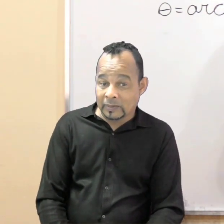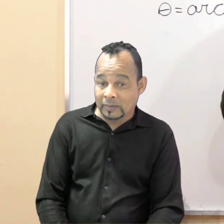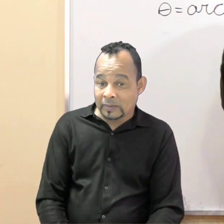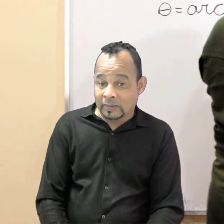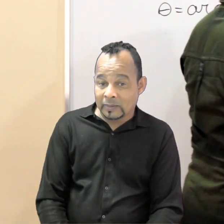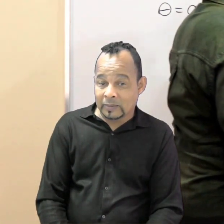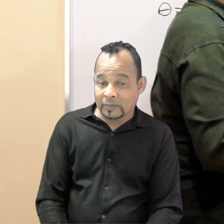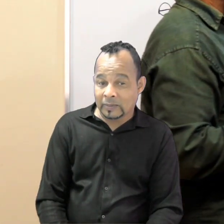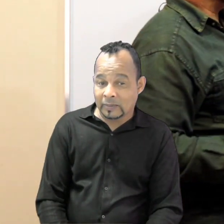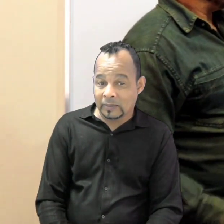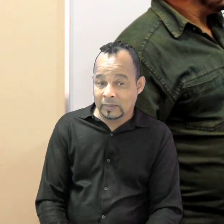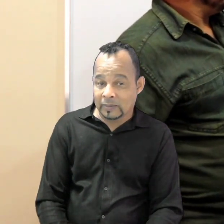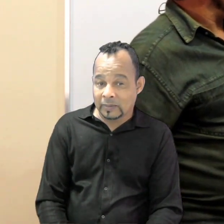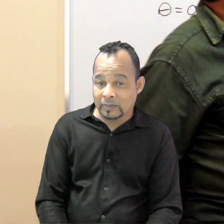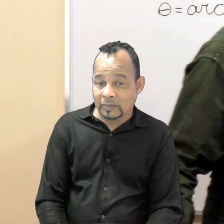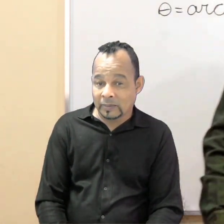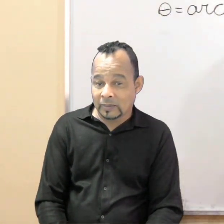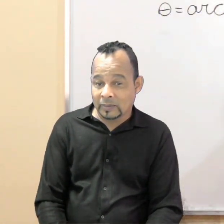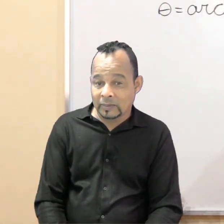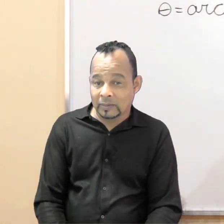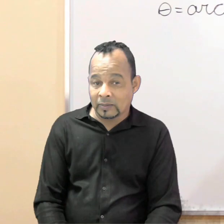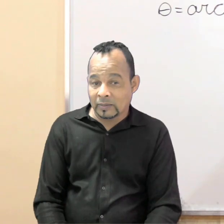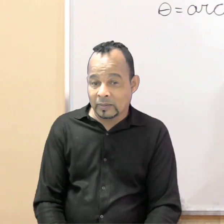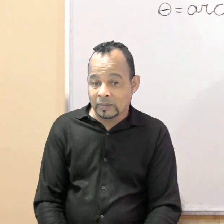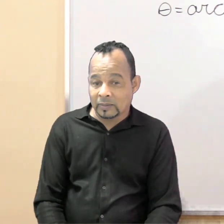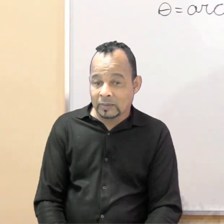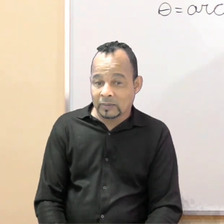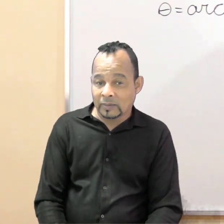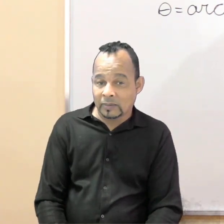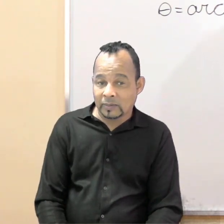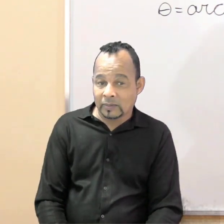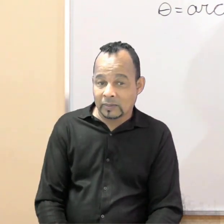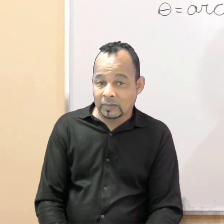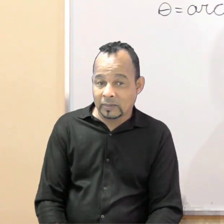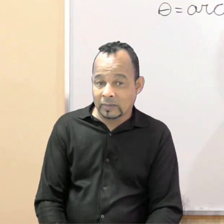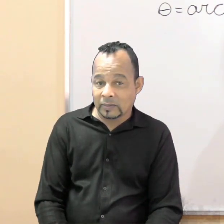de A escalar B menos 7.